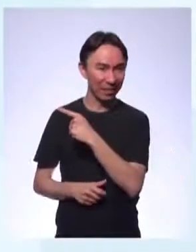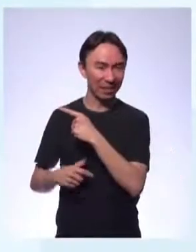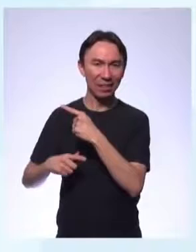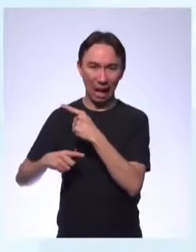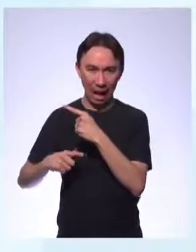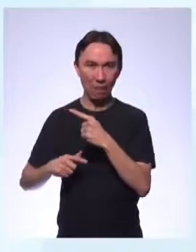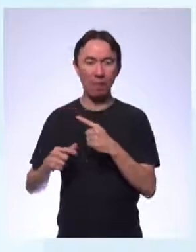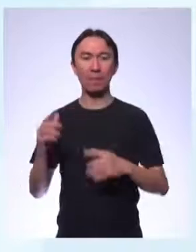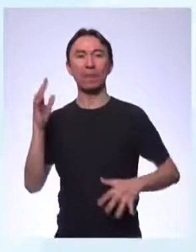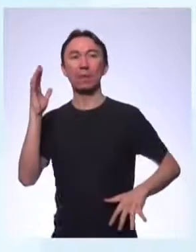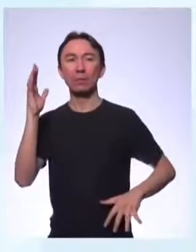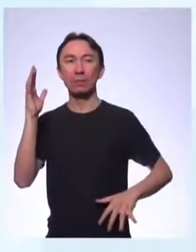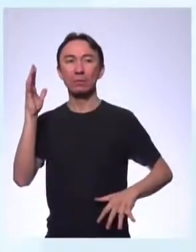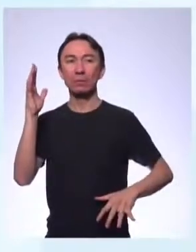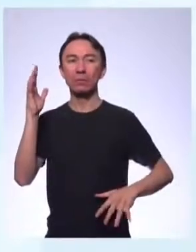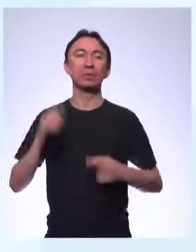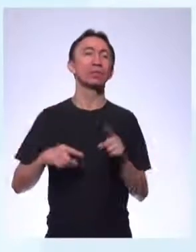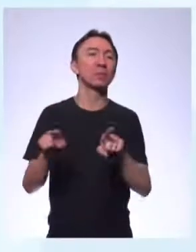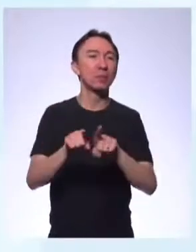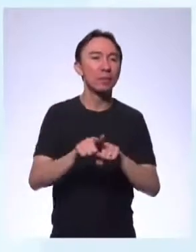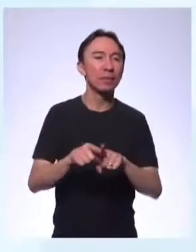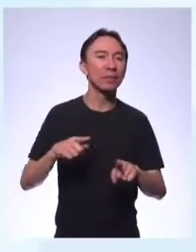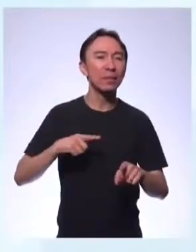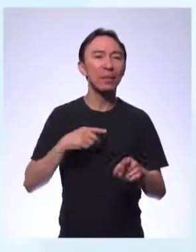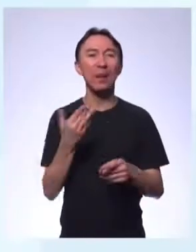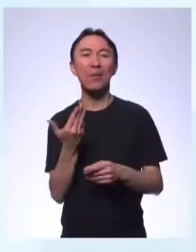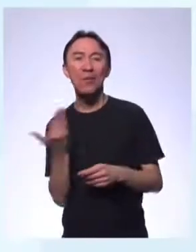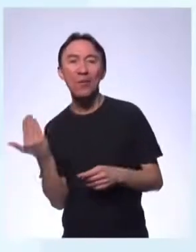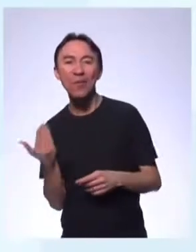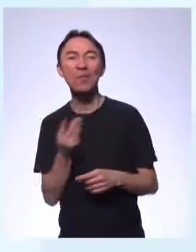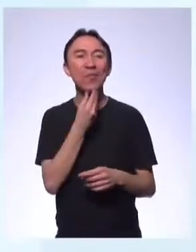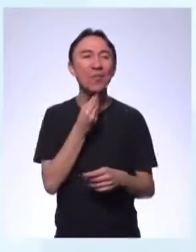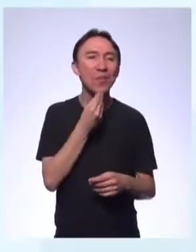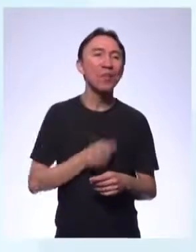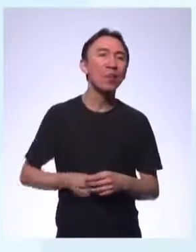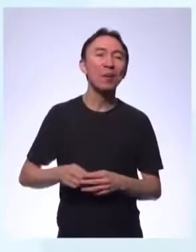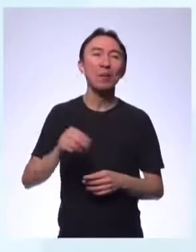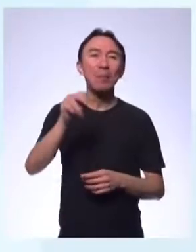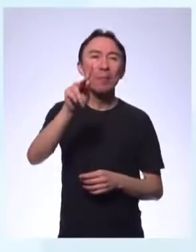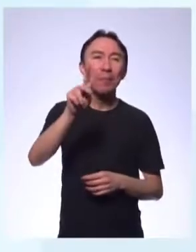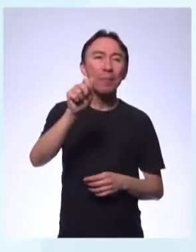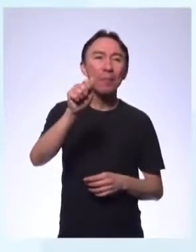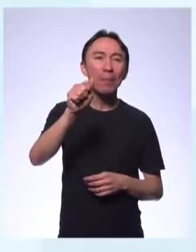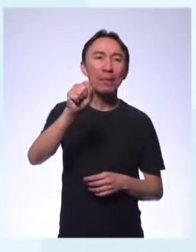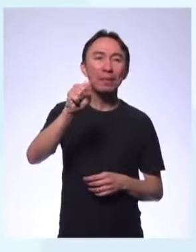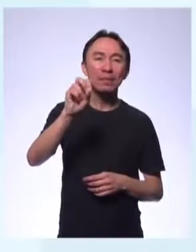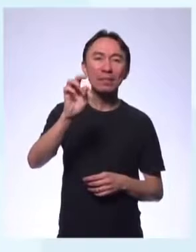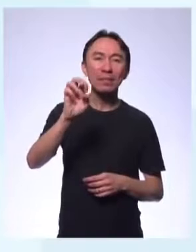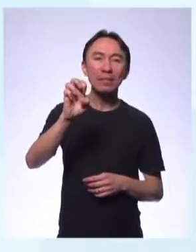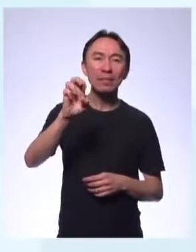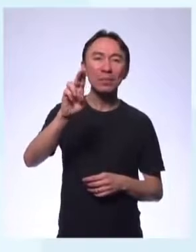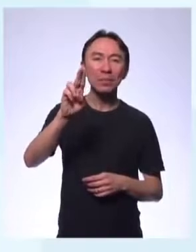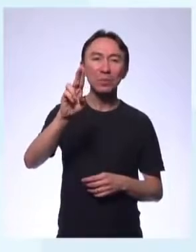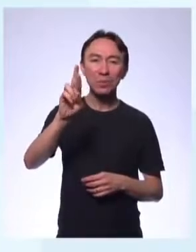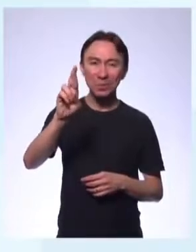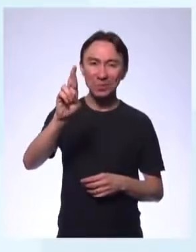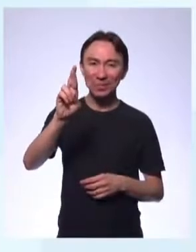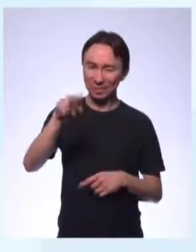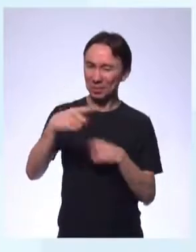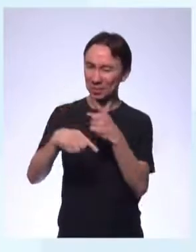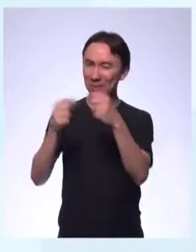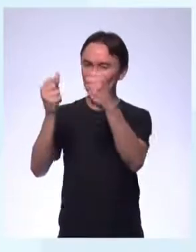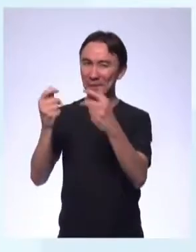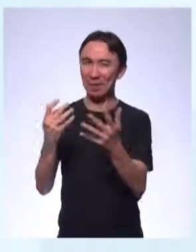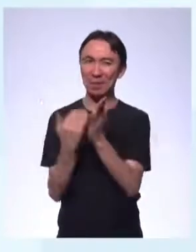do Edward Jenner de um lado e o Louis Pasteur, que a gente vai falar um pouquinho dele também daqui a pouquinho, tá bom? Mas essas são